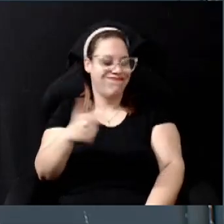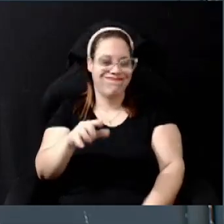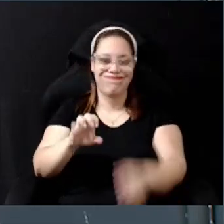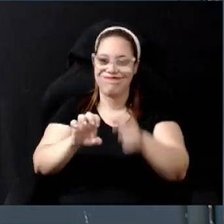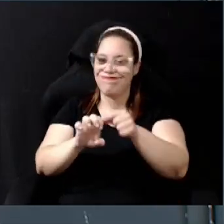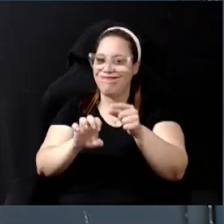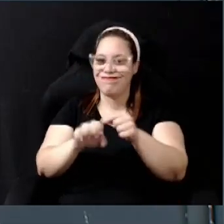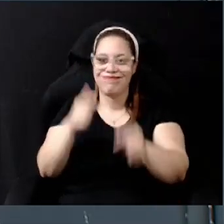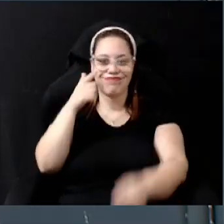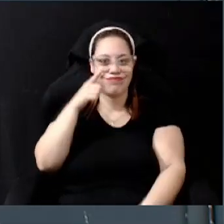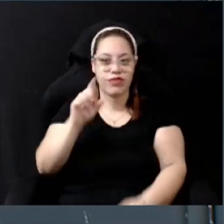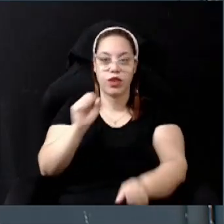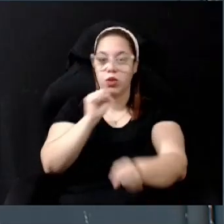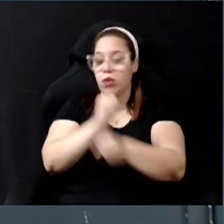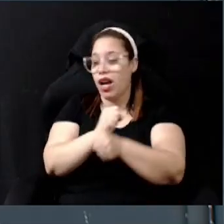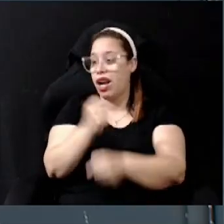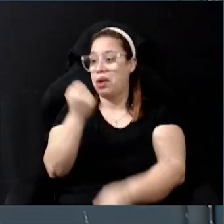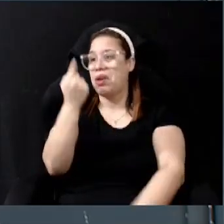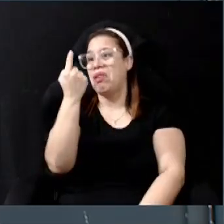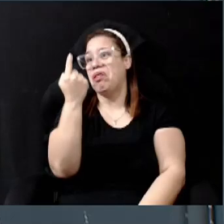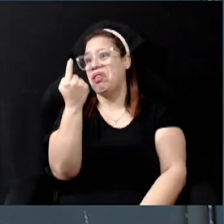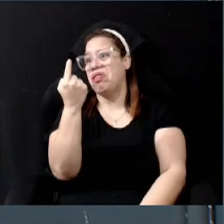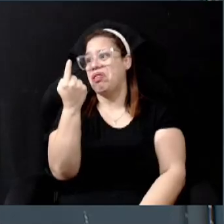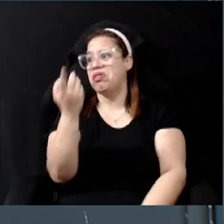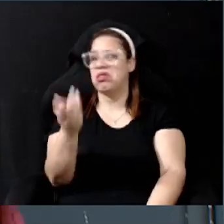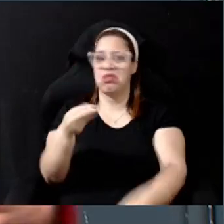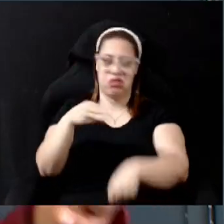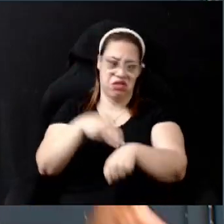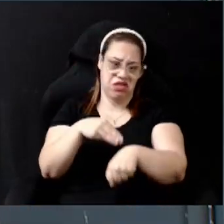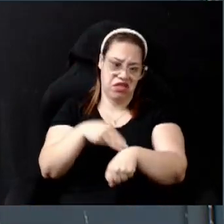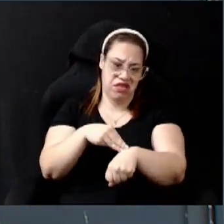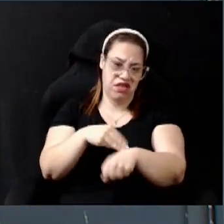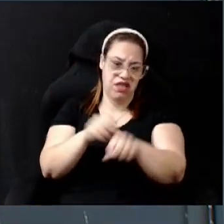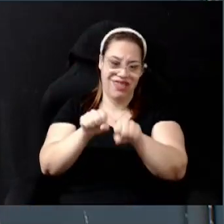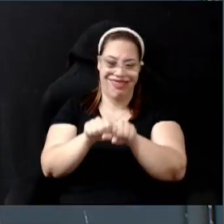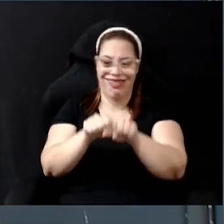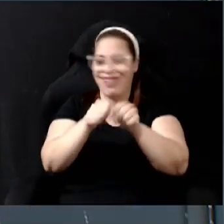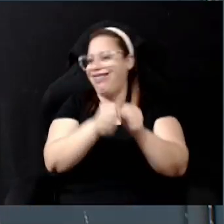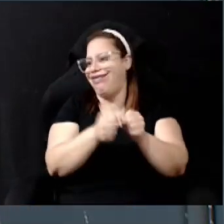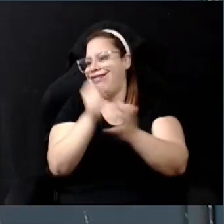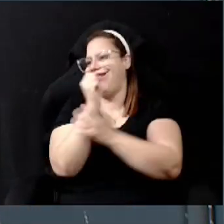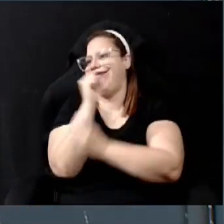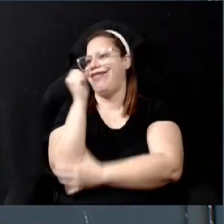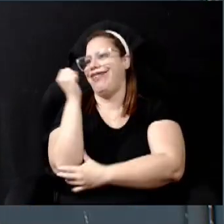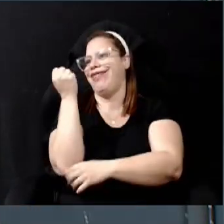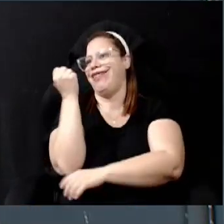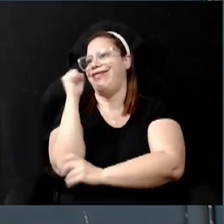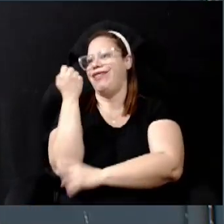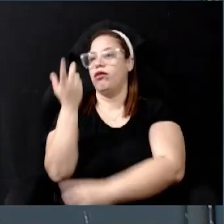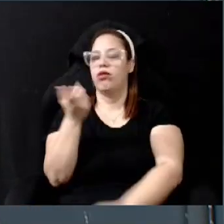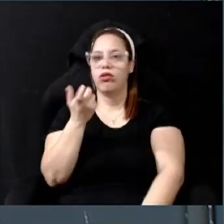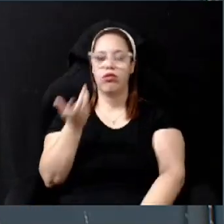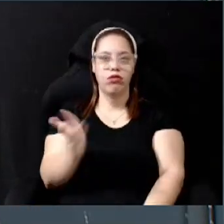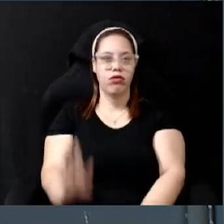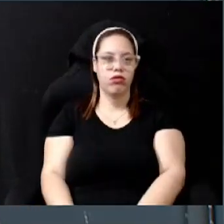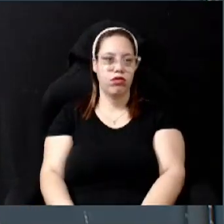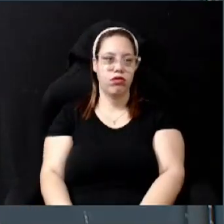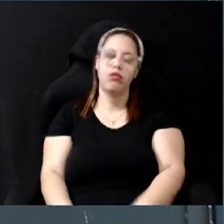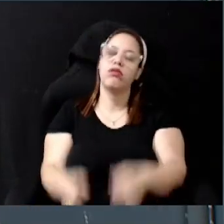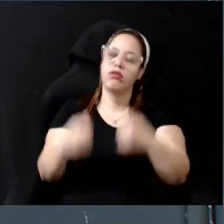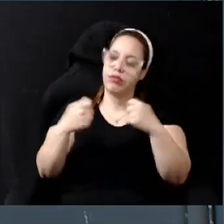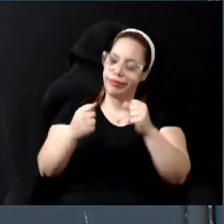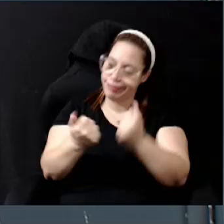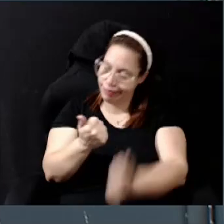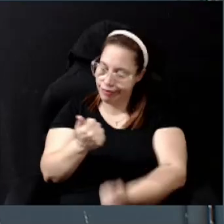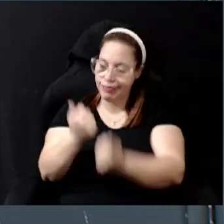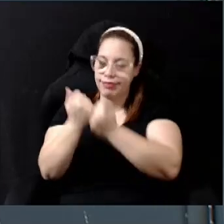parar um minuto, né? Se a gente quebrar um braço, ou qualquer acidente que pode acontecer, a gente precisa desse suporte. E ter